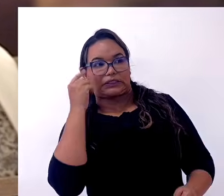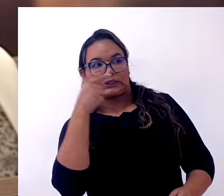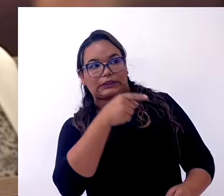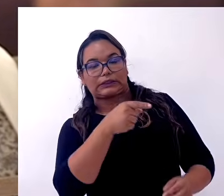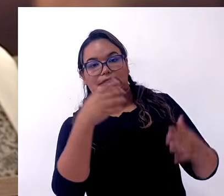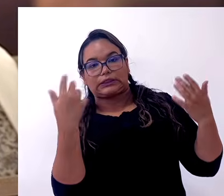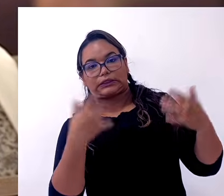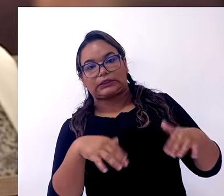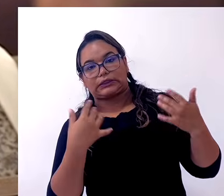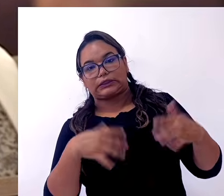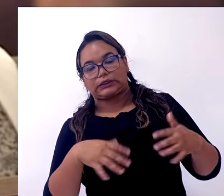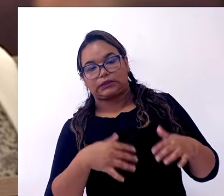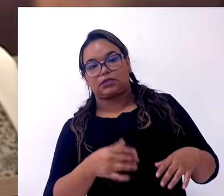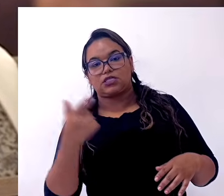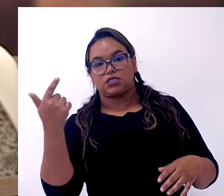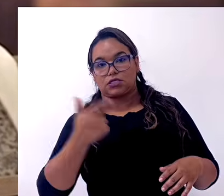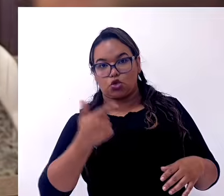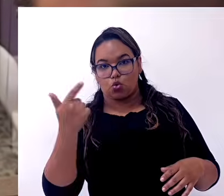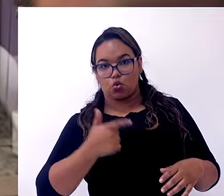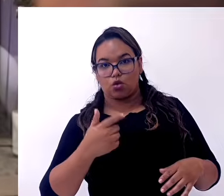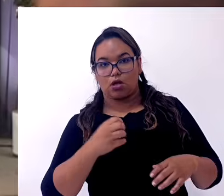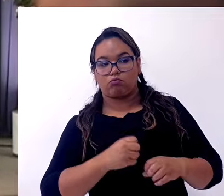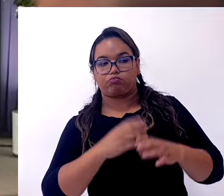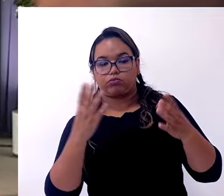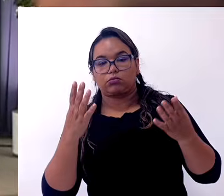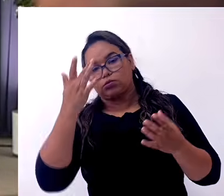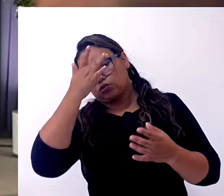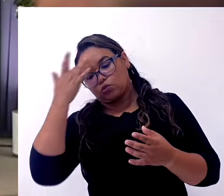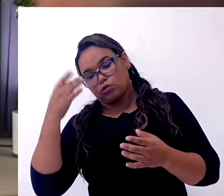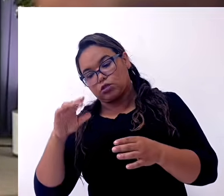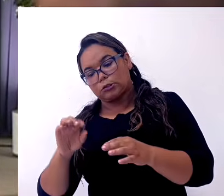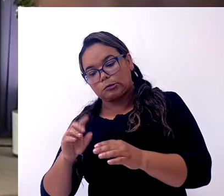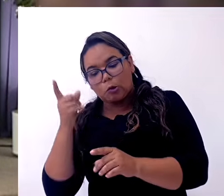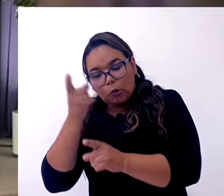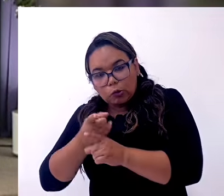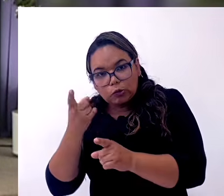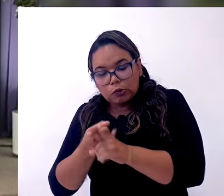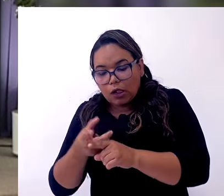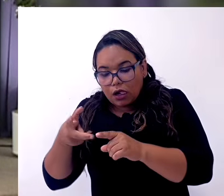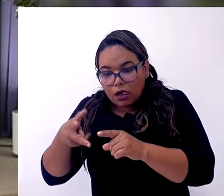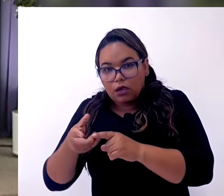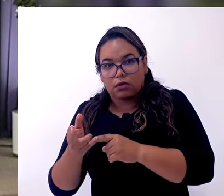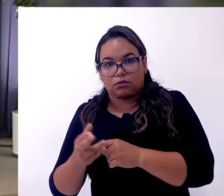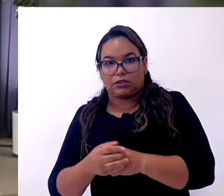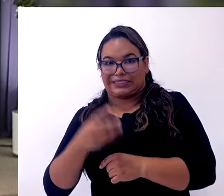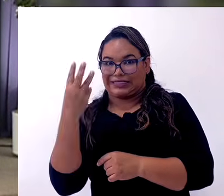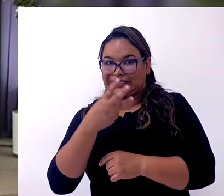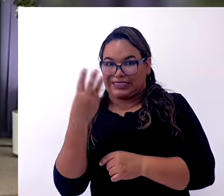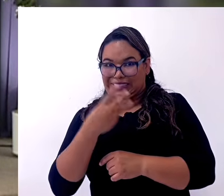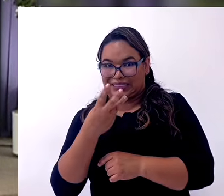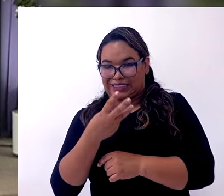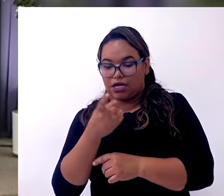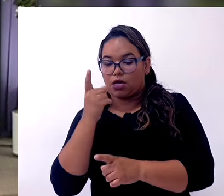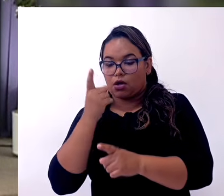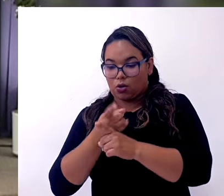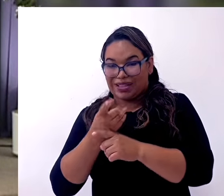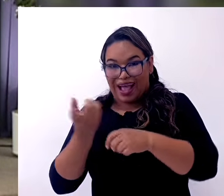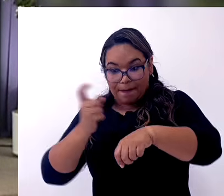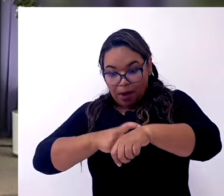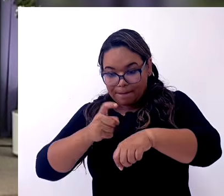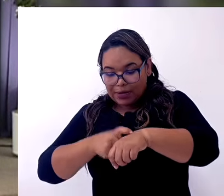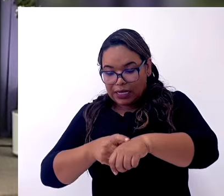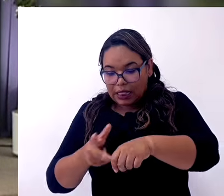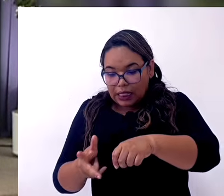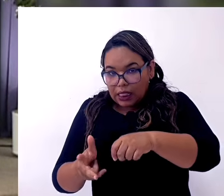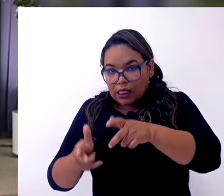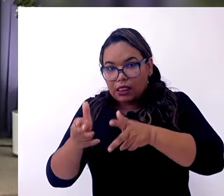Então esta é uma questão estranha. Mas, no entanto, ele foi identificado como o único culpado. Mas há tantas suspeitas